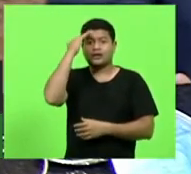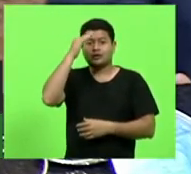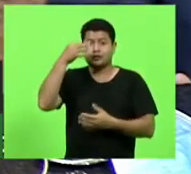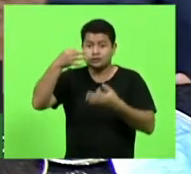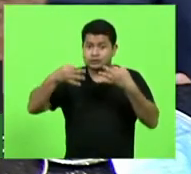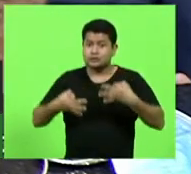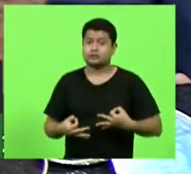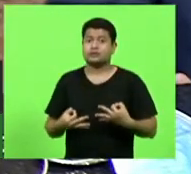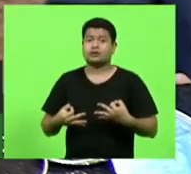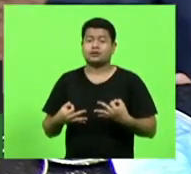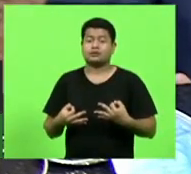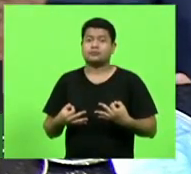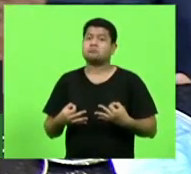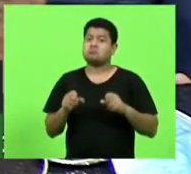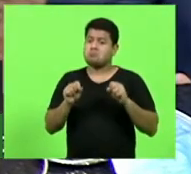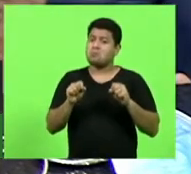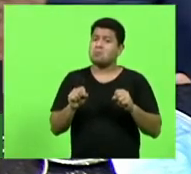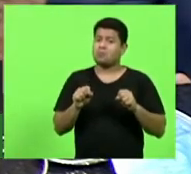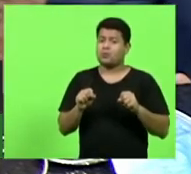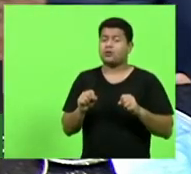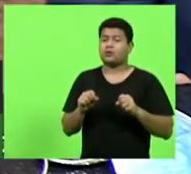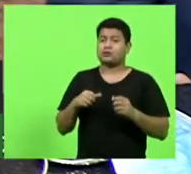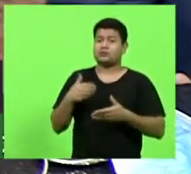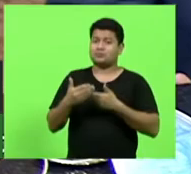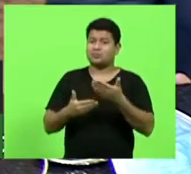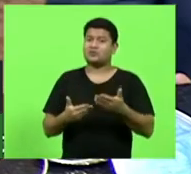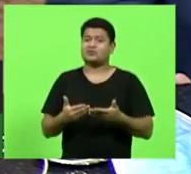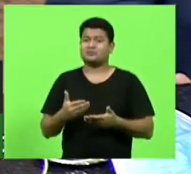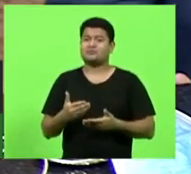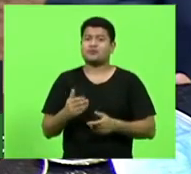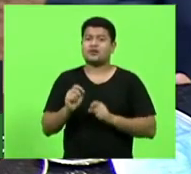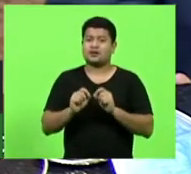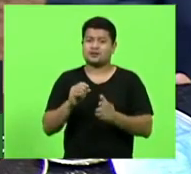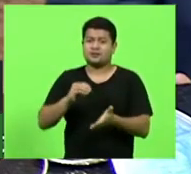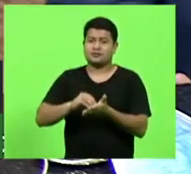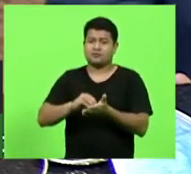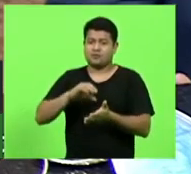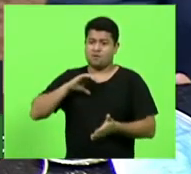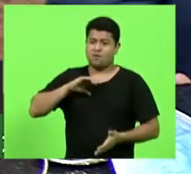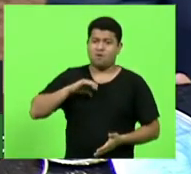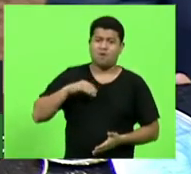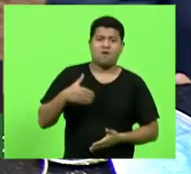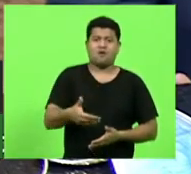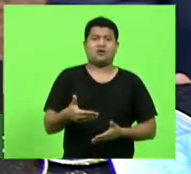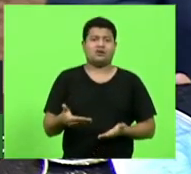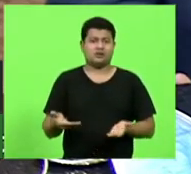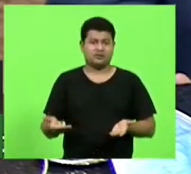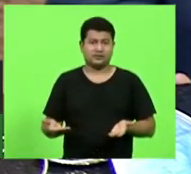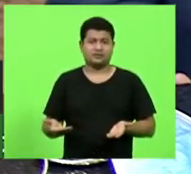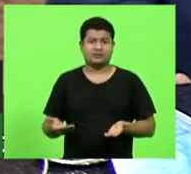uma grande covardia com os agricultores. que não conhece,